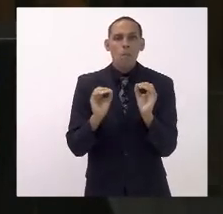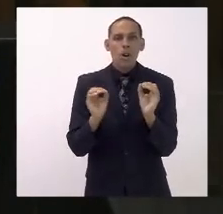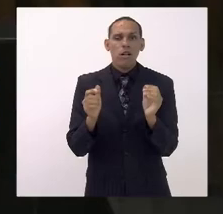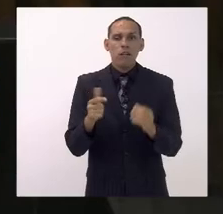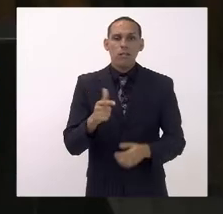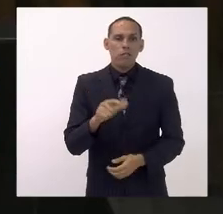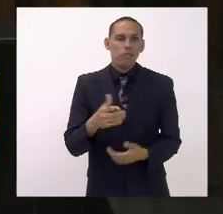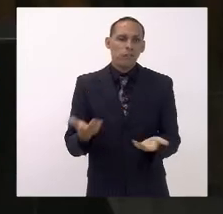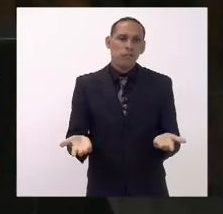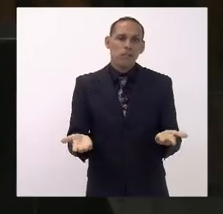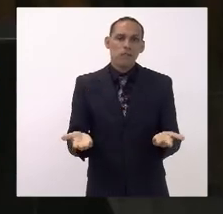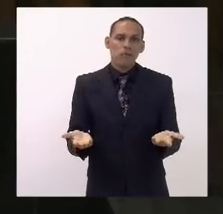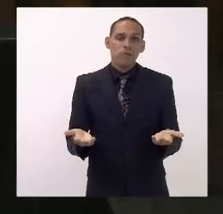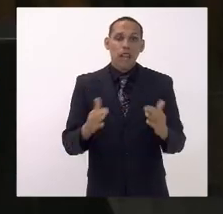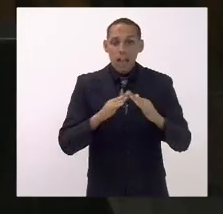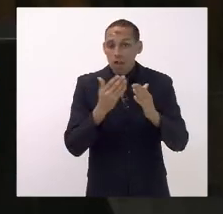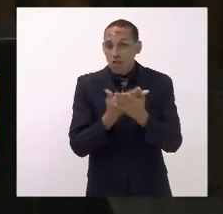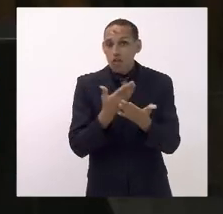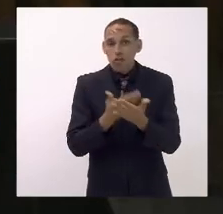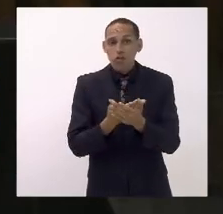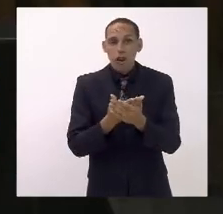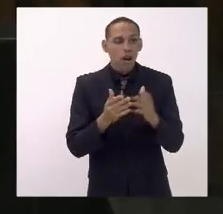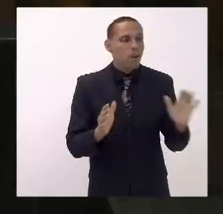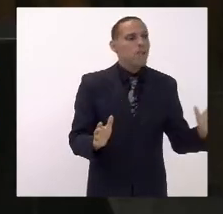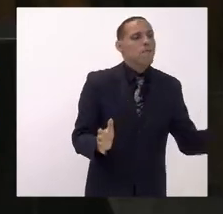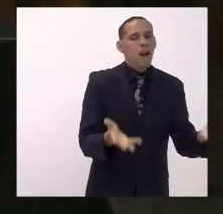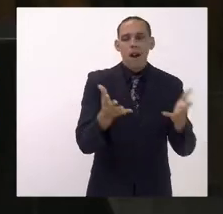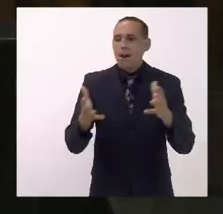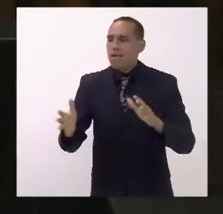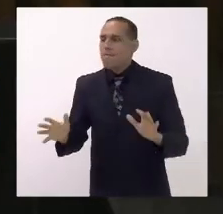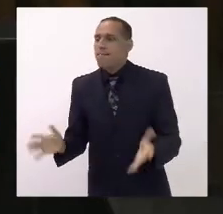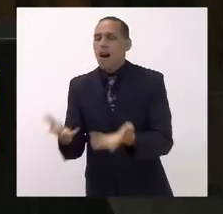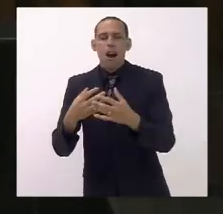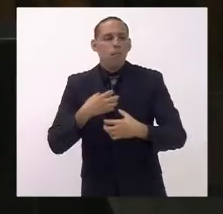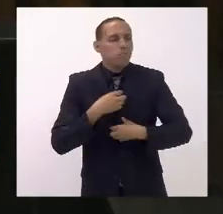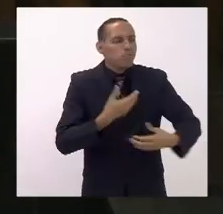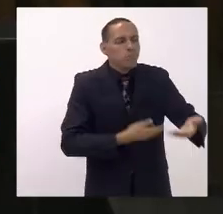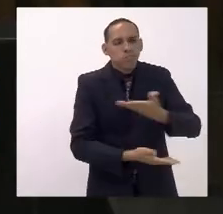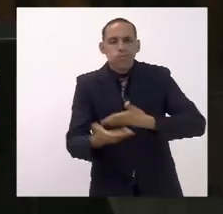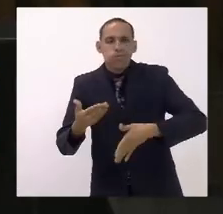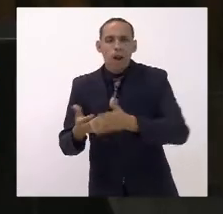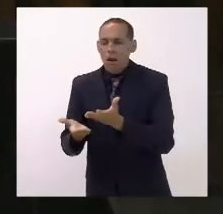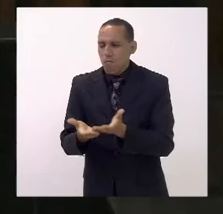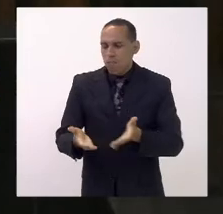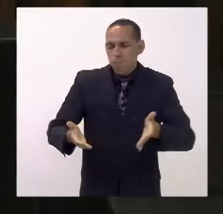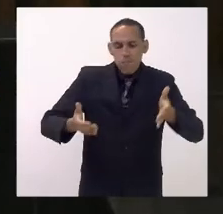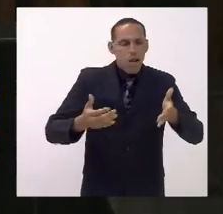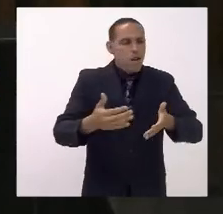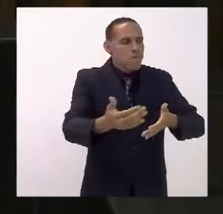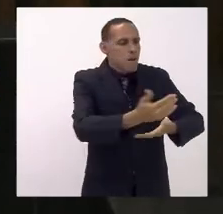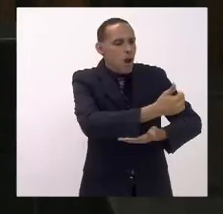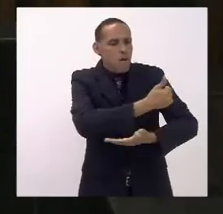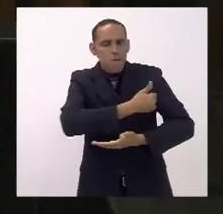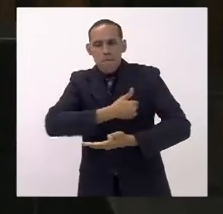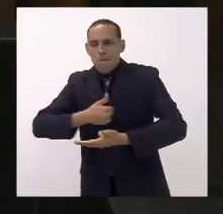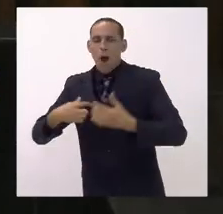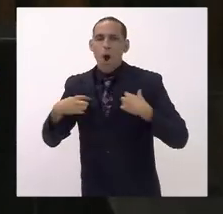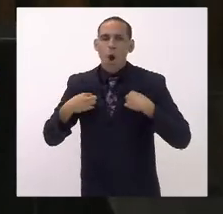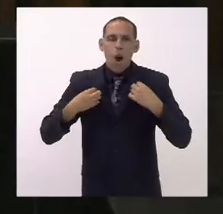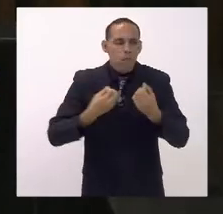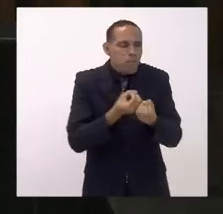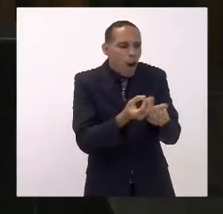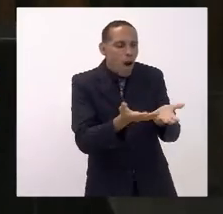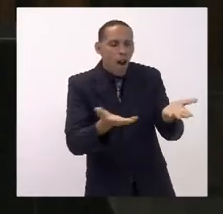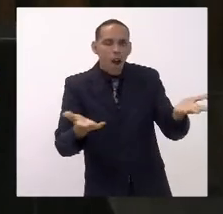estão se organizando em mutirões de solidariedade, os professores estão recolhendo cestas básicas, estão recolhendo roupa para doar